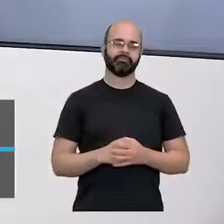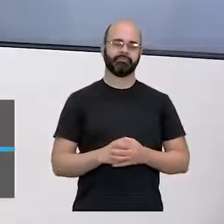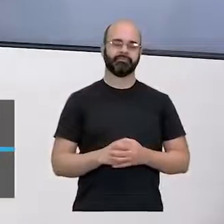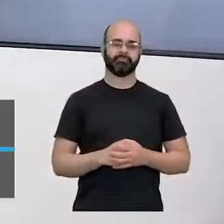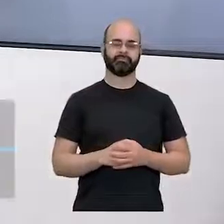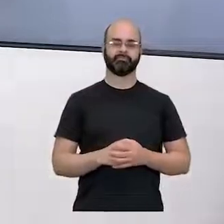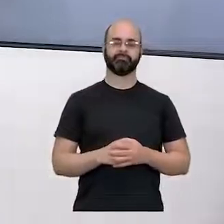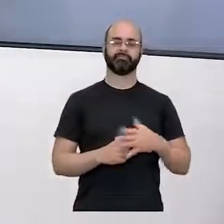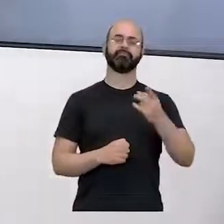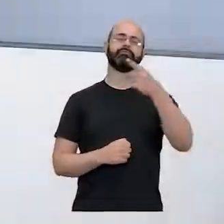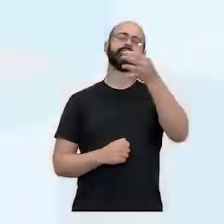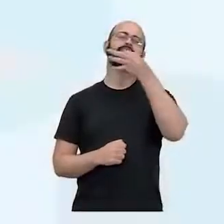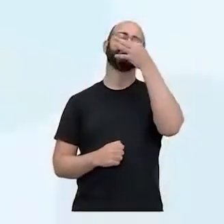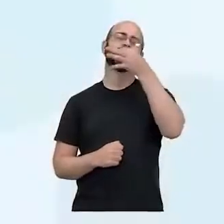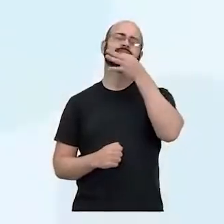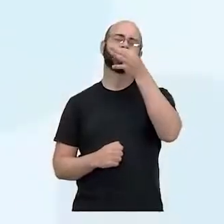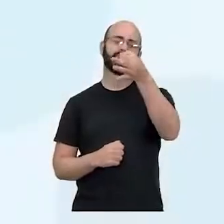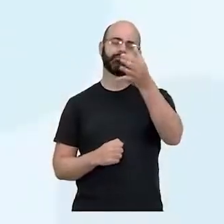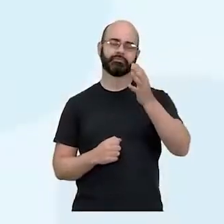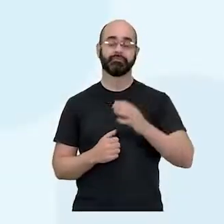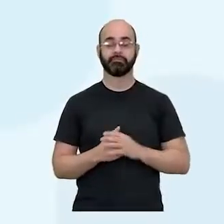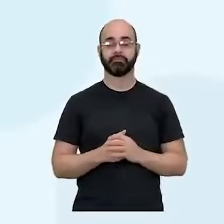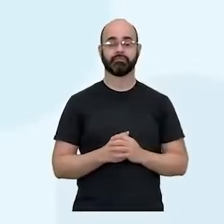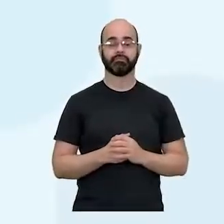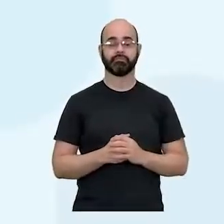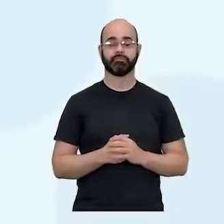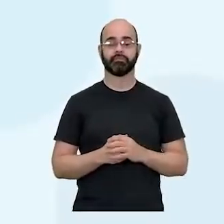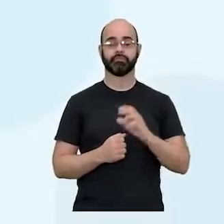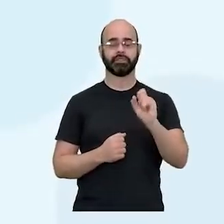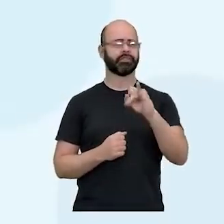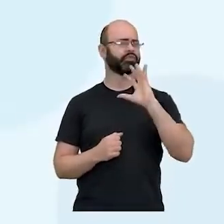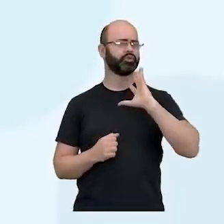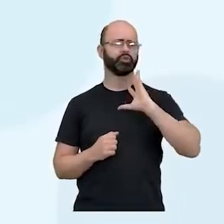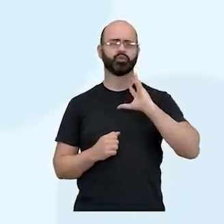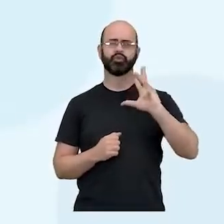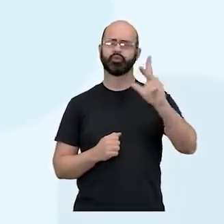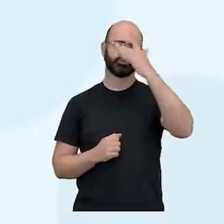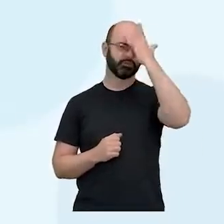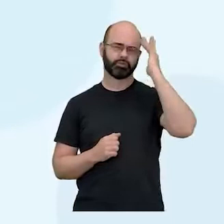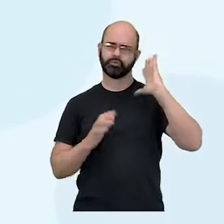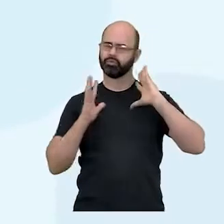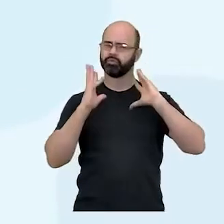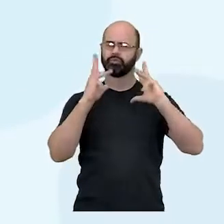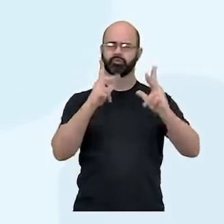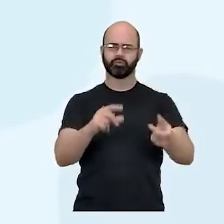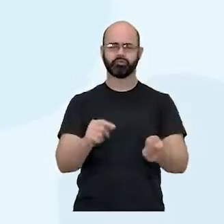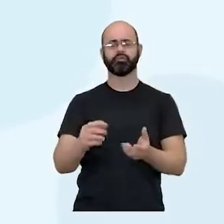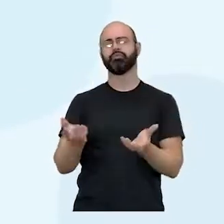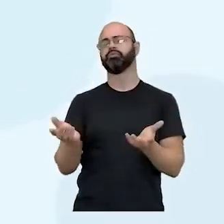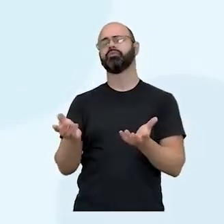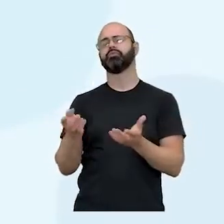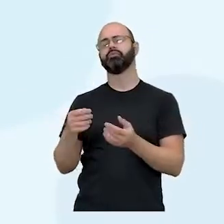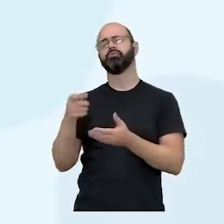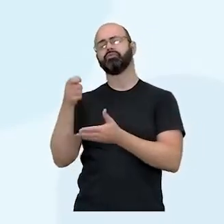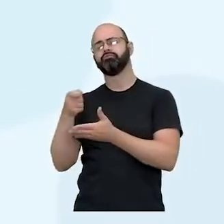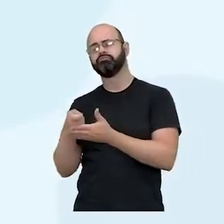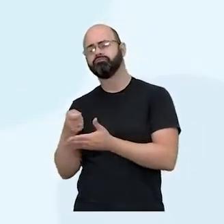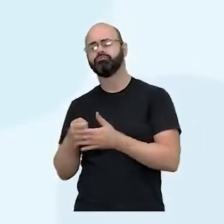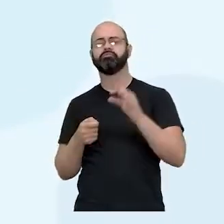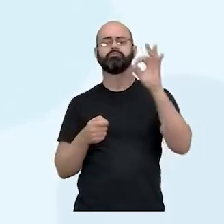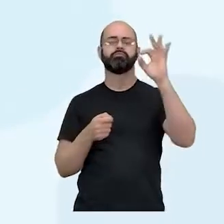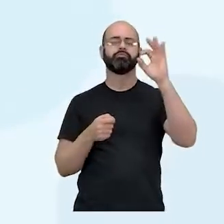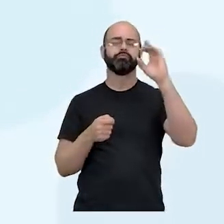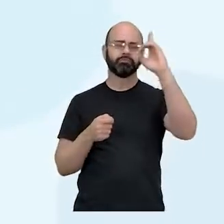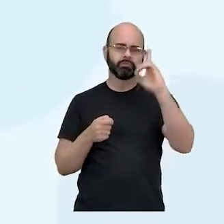Na sua opinião, se todos se atentarem aos direitos e deveres, a cidadania torna a sociedade mais